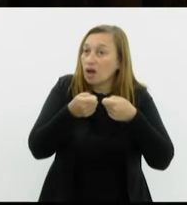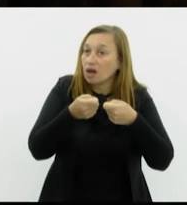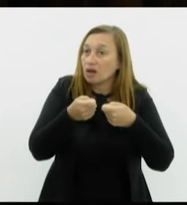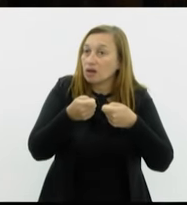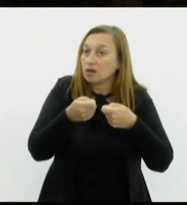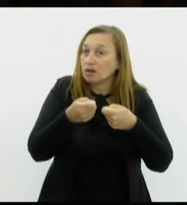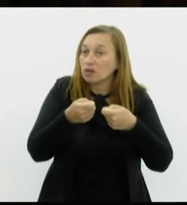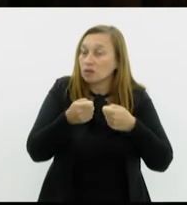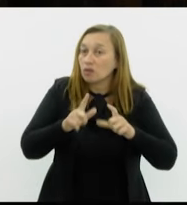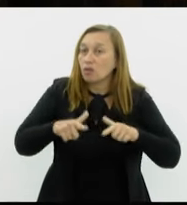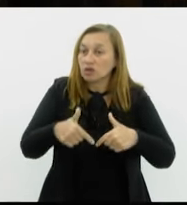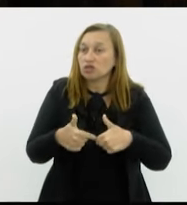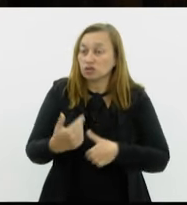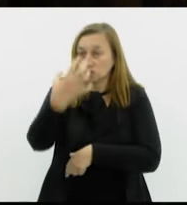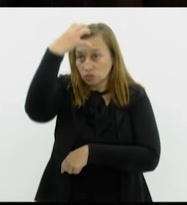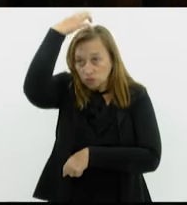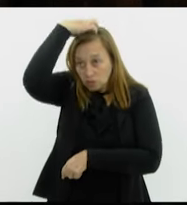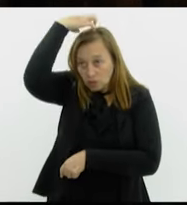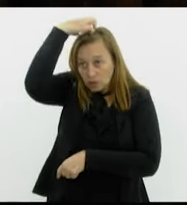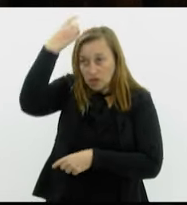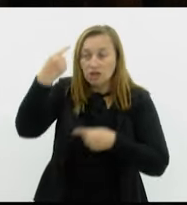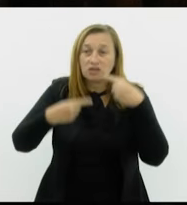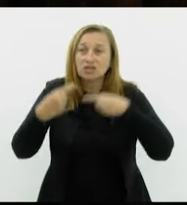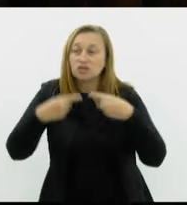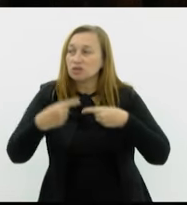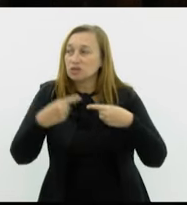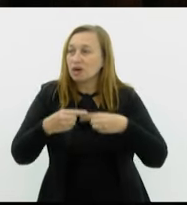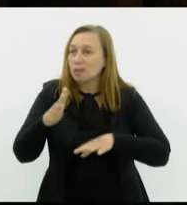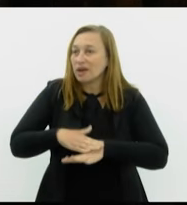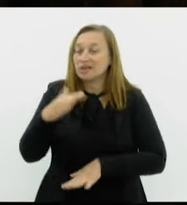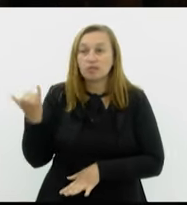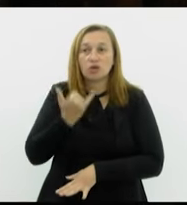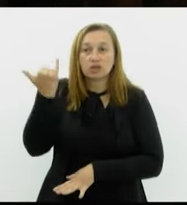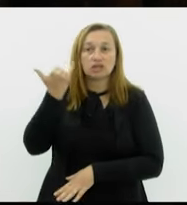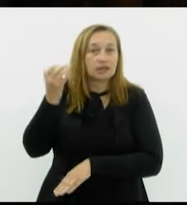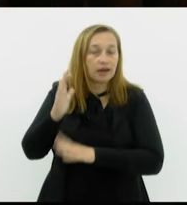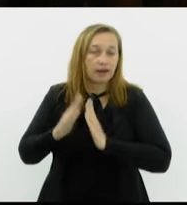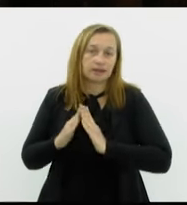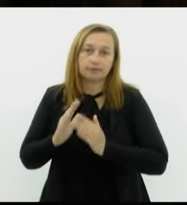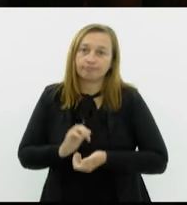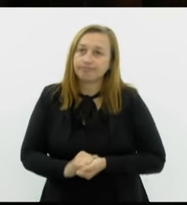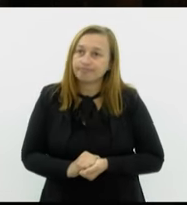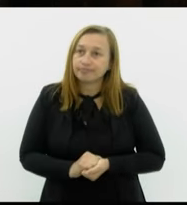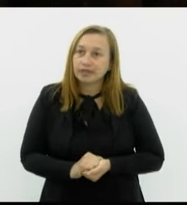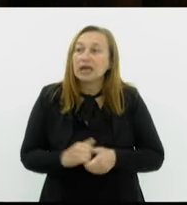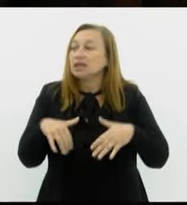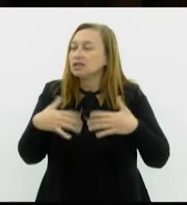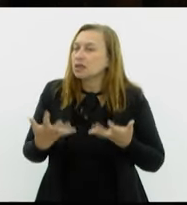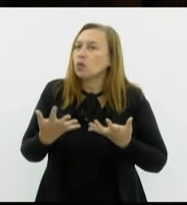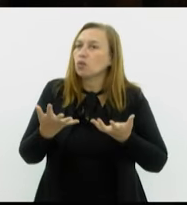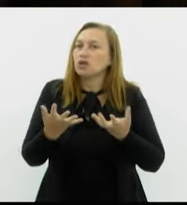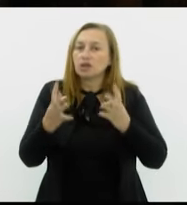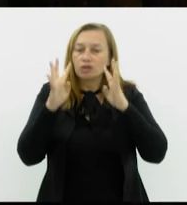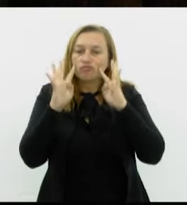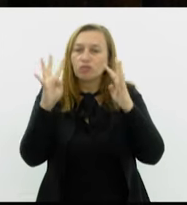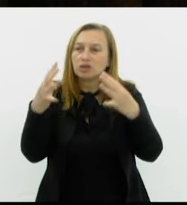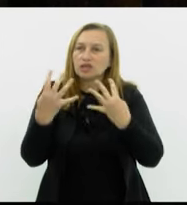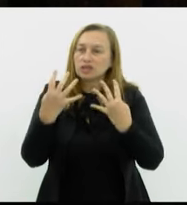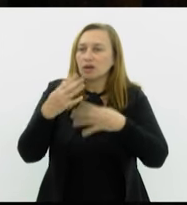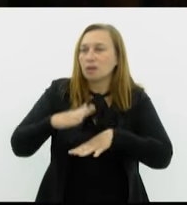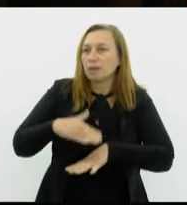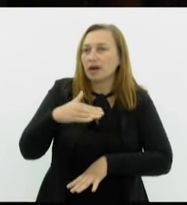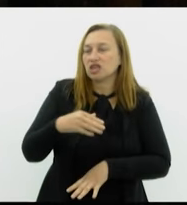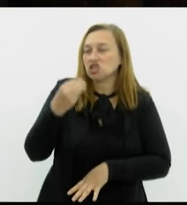Então, esse é o debate mais importante da casa no ano, né? Então, eu queria chamar a atenção de mais